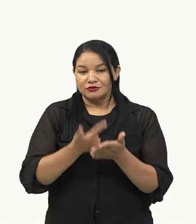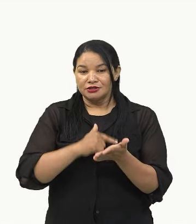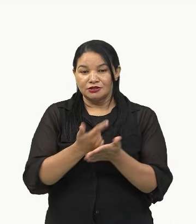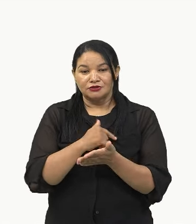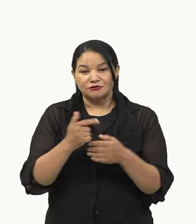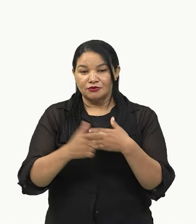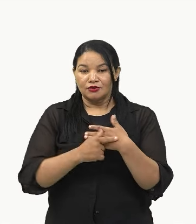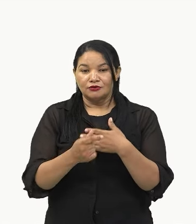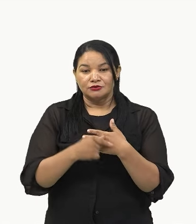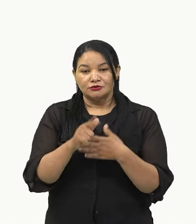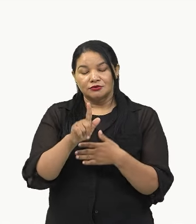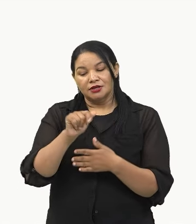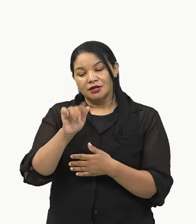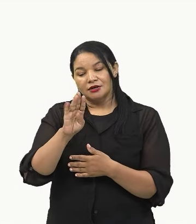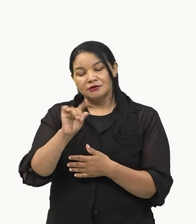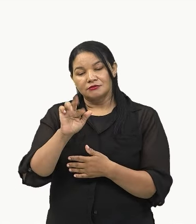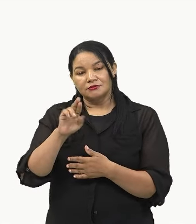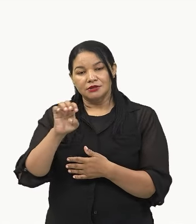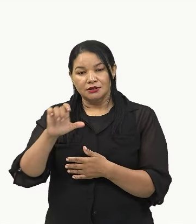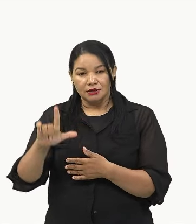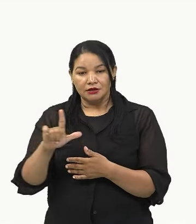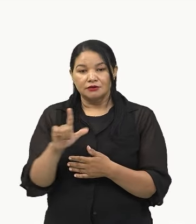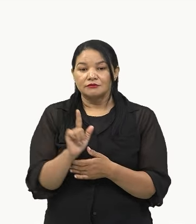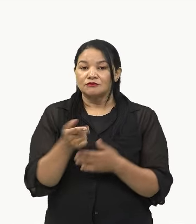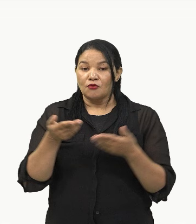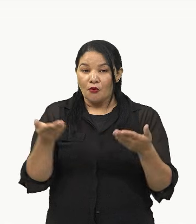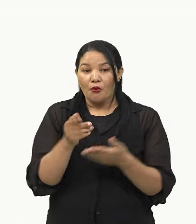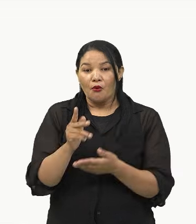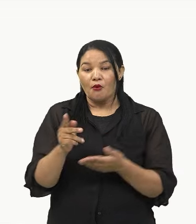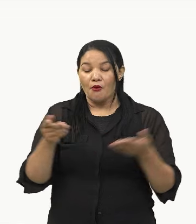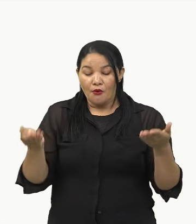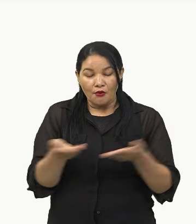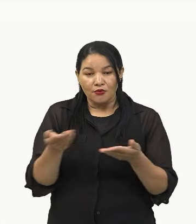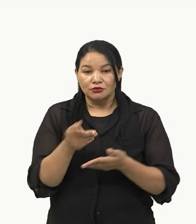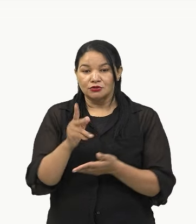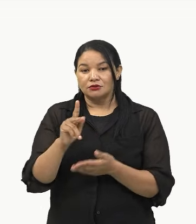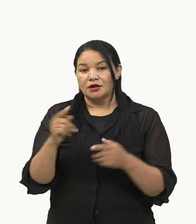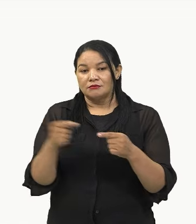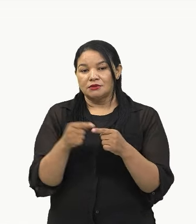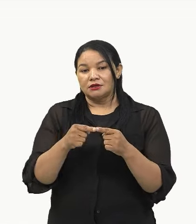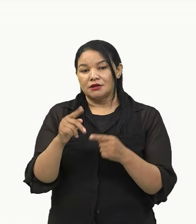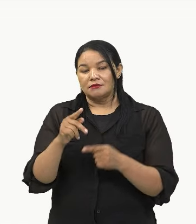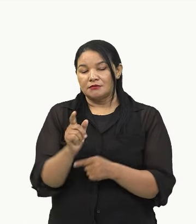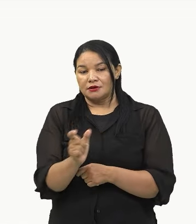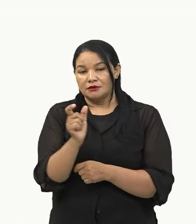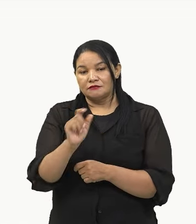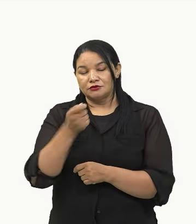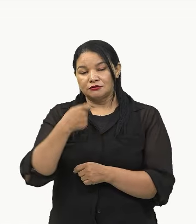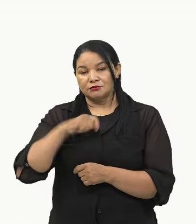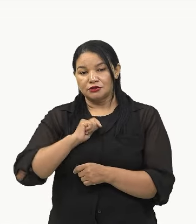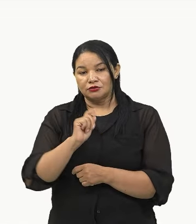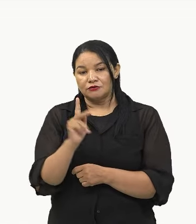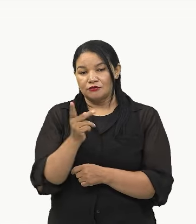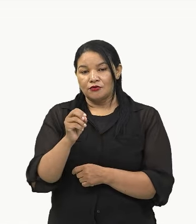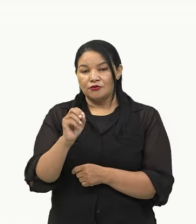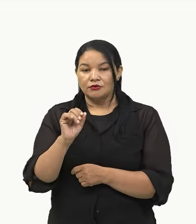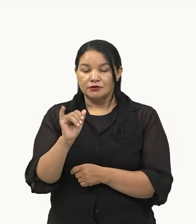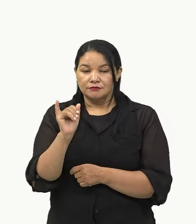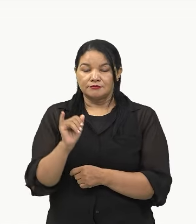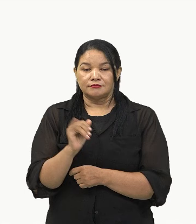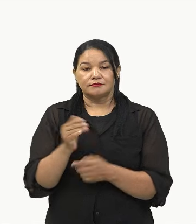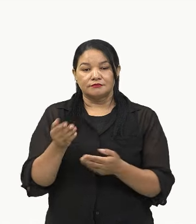Gabriel García Márquez. Então, hoje, né, o dia ainda não terminou. É um passado recente.